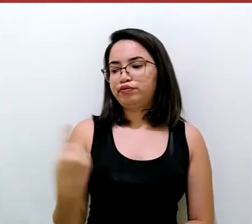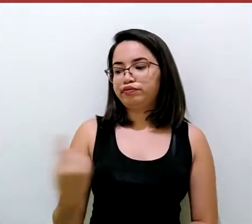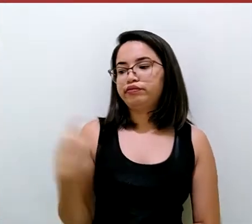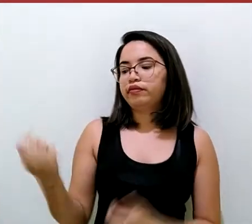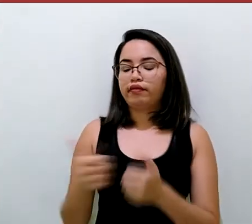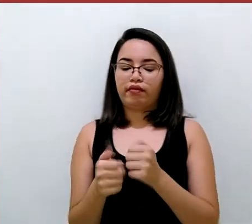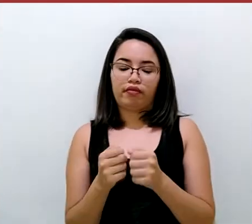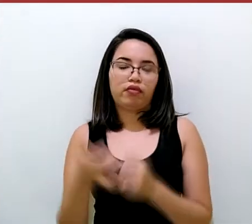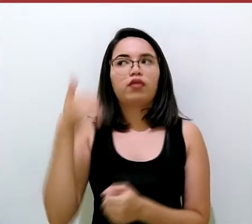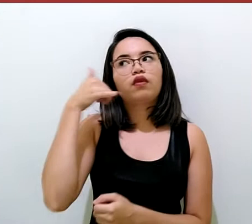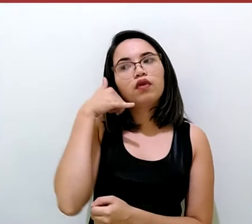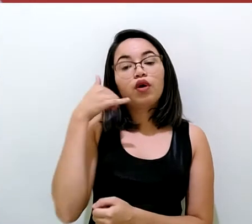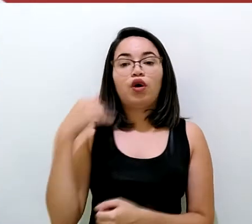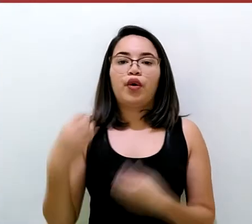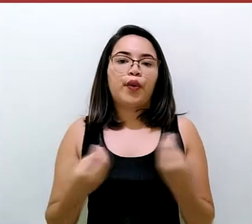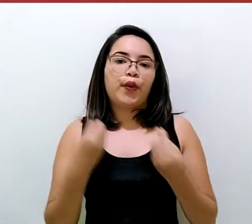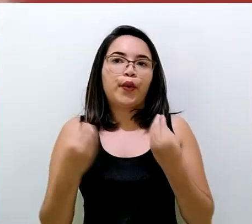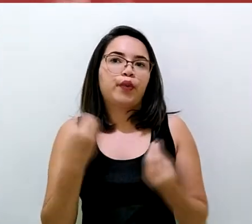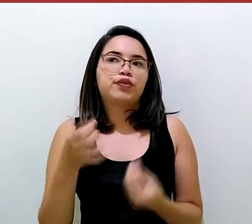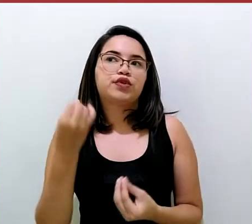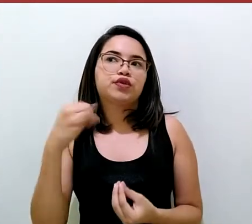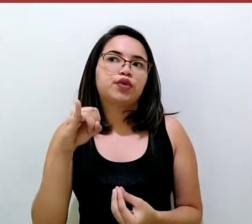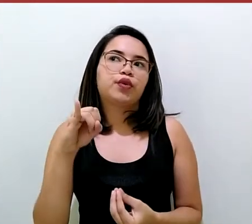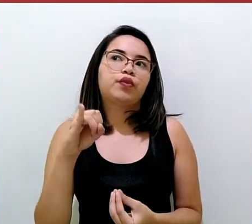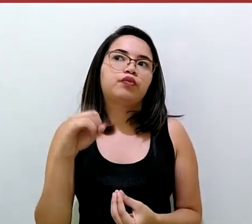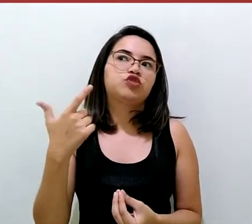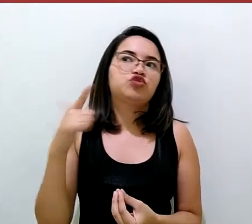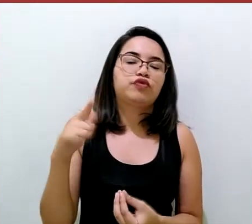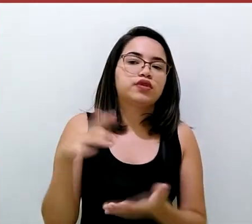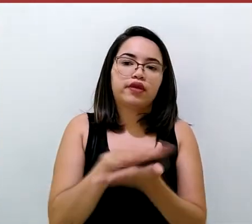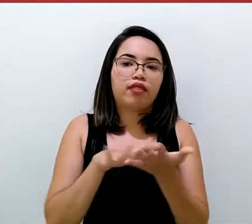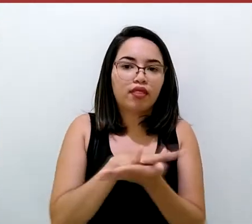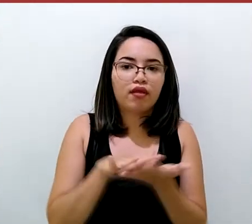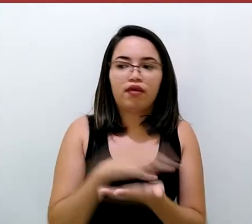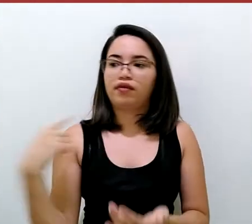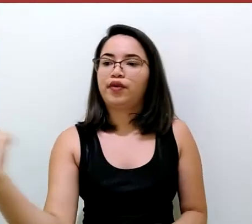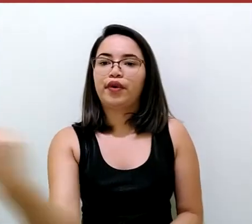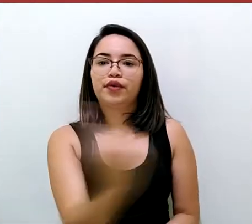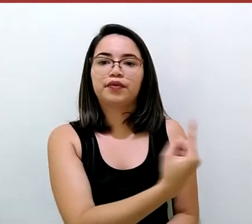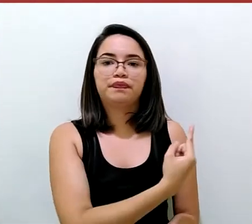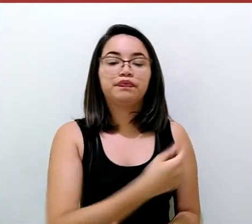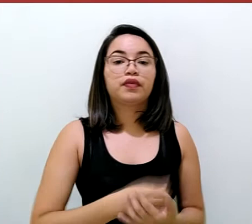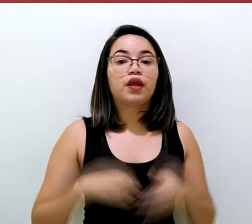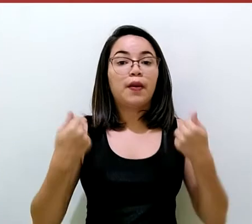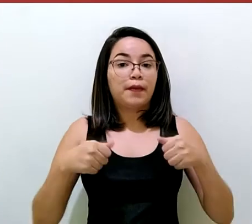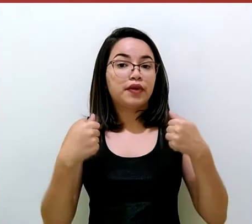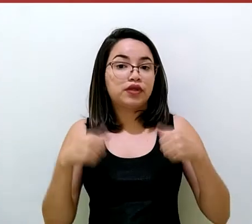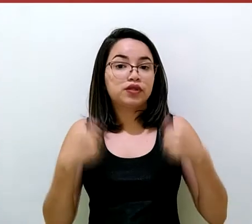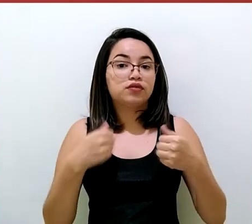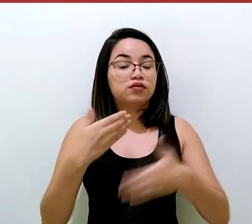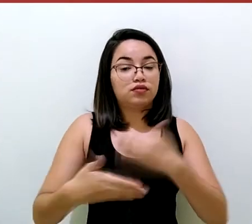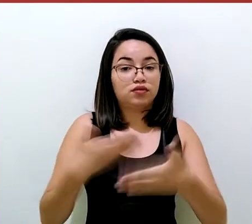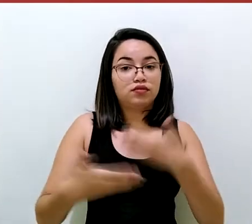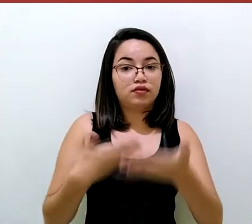ficarem isolados no celular como se não existisse nada à sua volta. Eles precisam aprender a